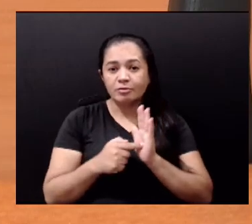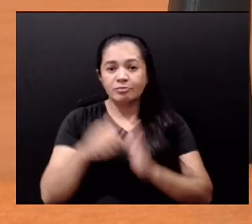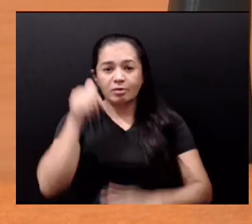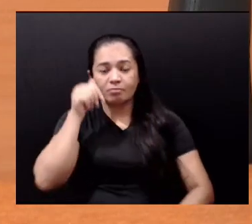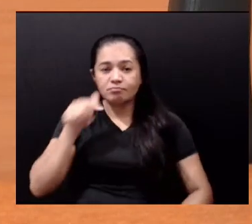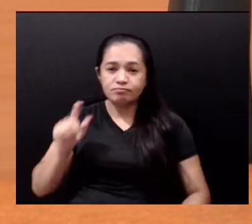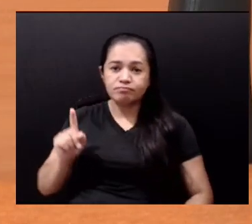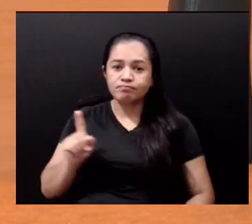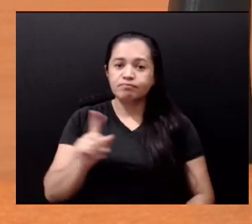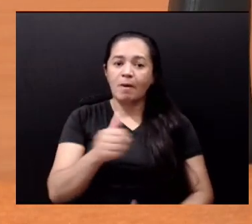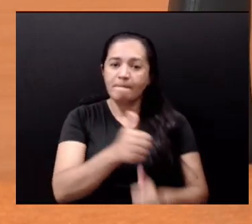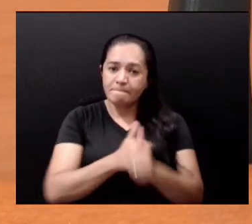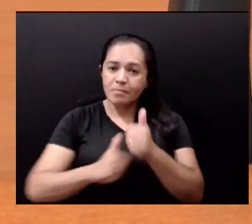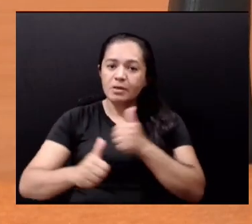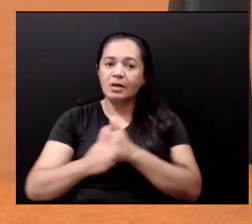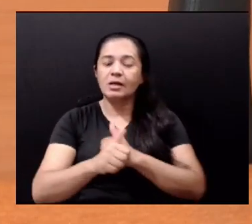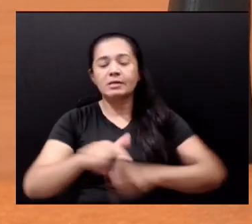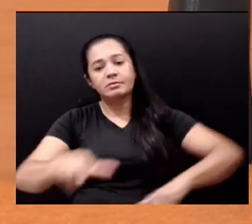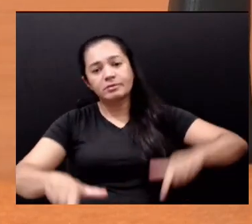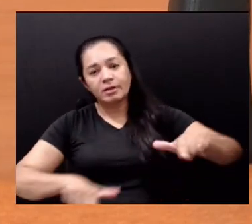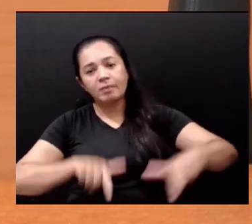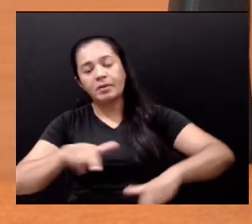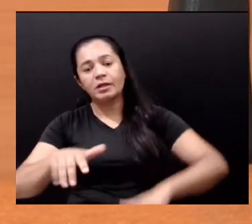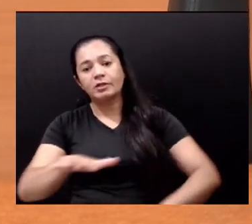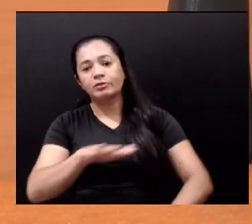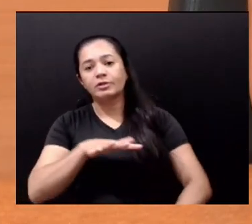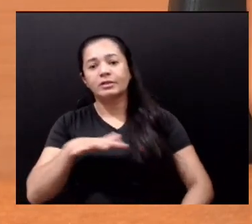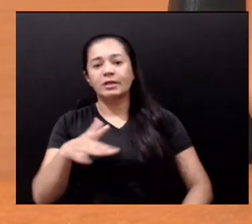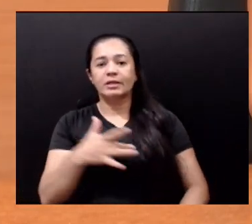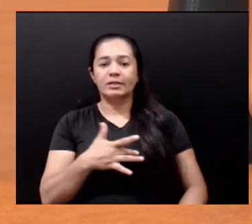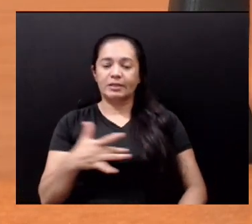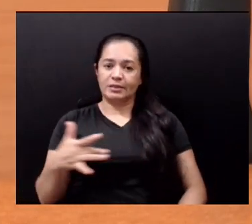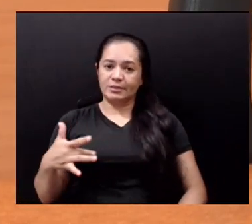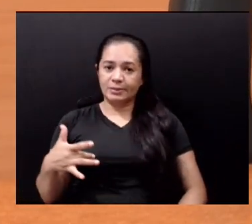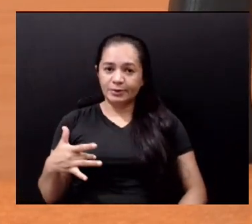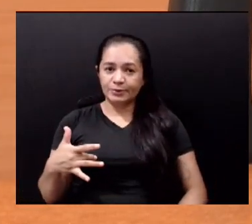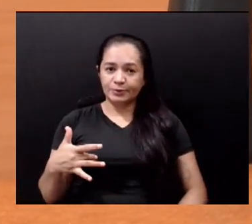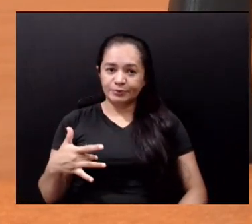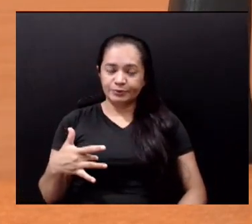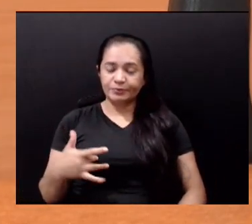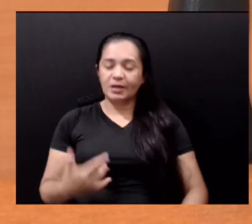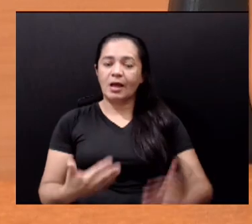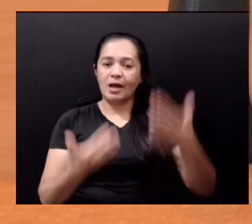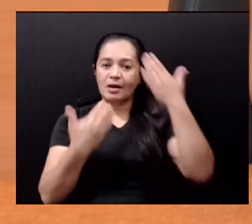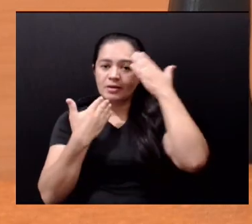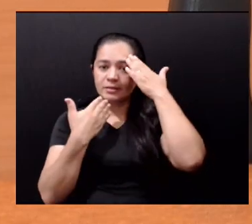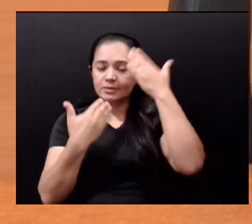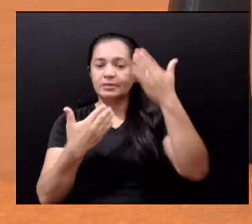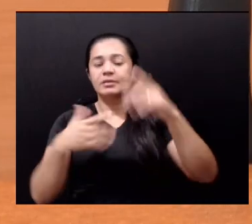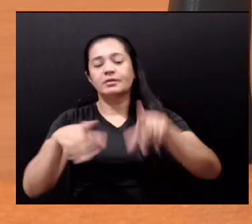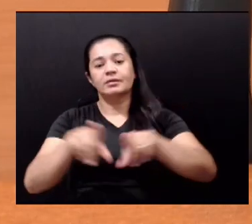da saúde, né, está aqui o Sind Saúde também, quero agradecer a presença.